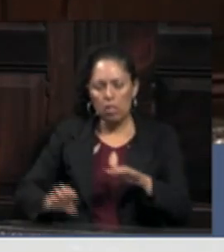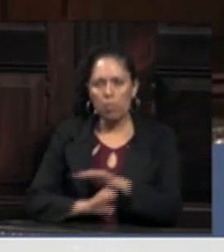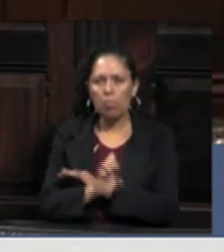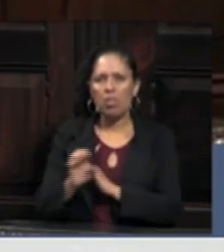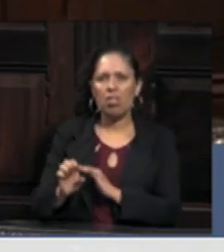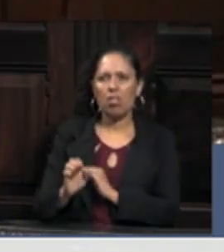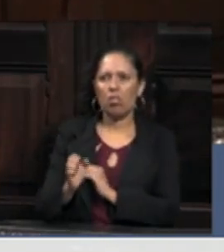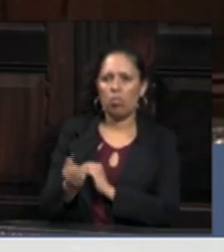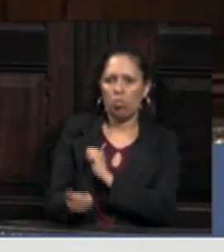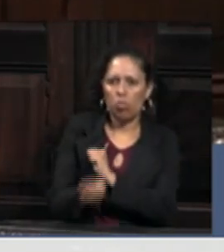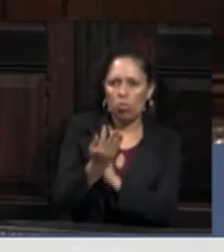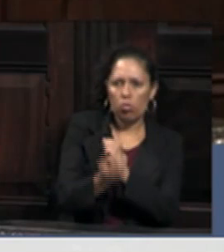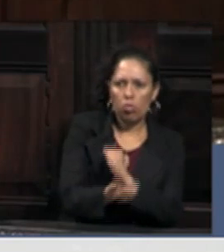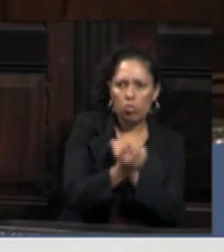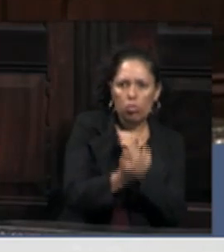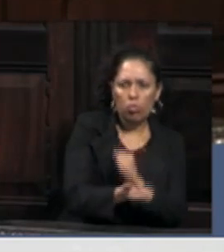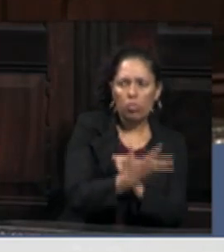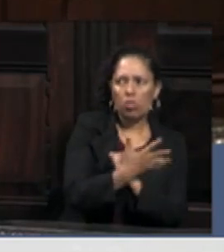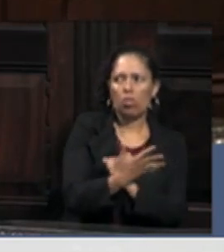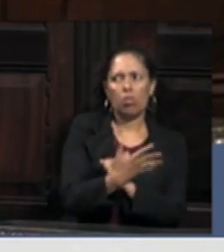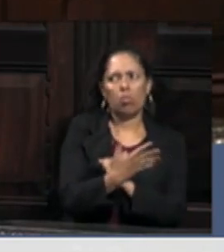diversos grupos econômicos.